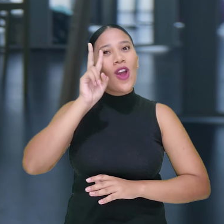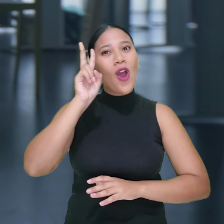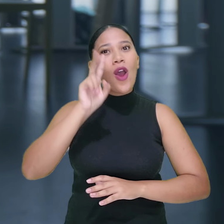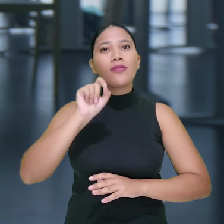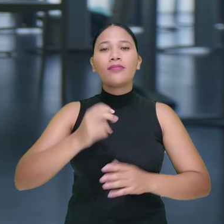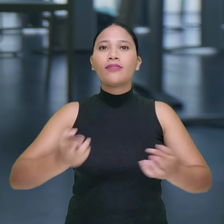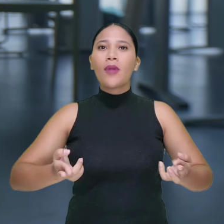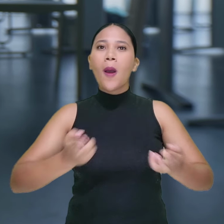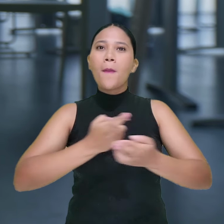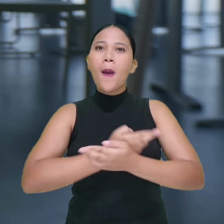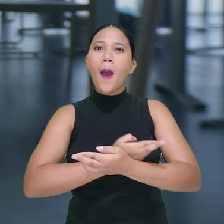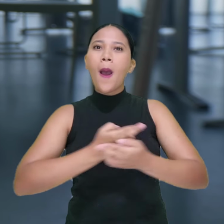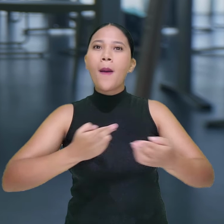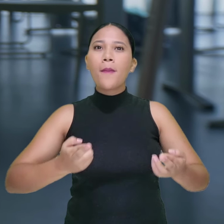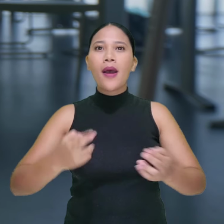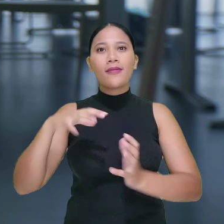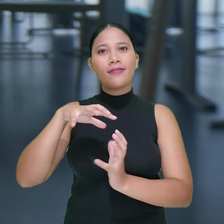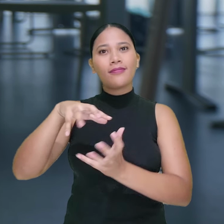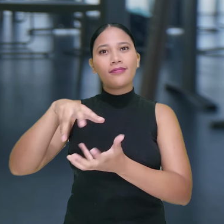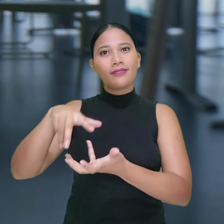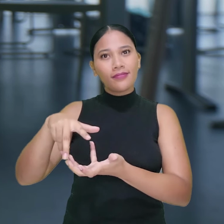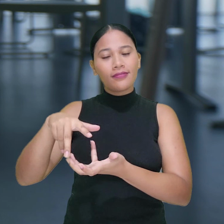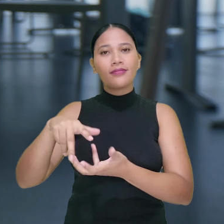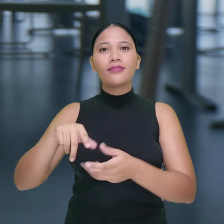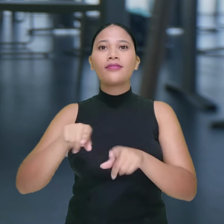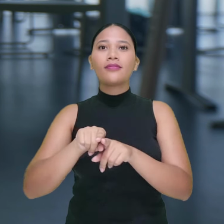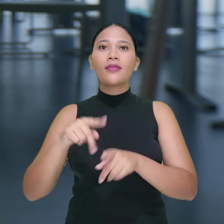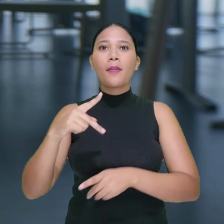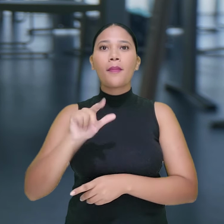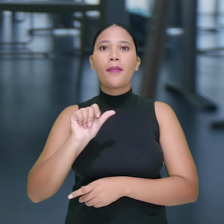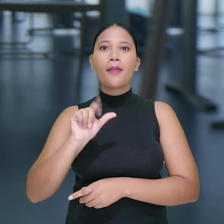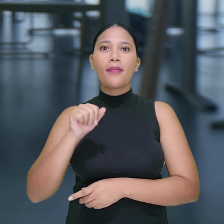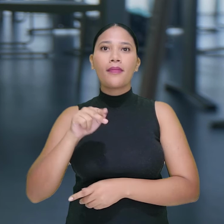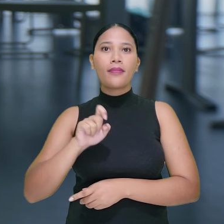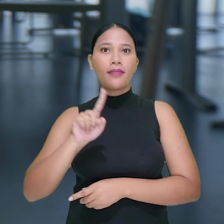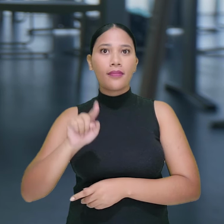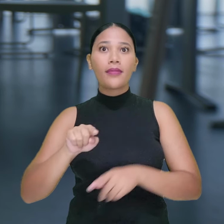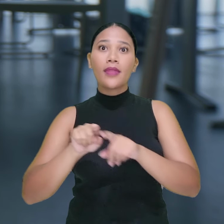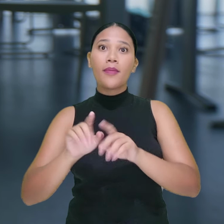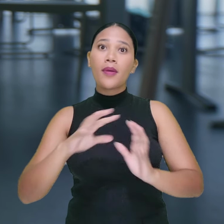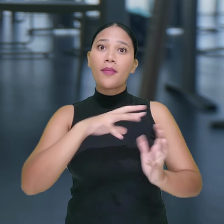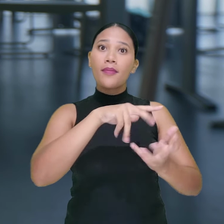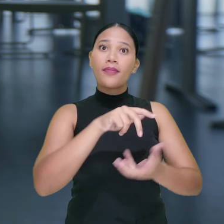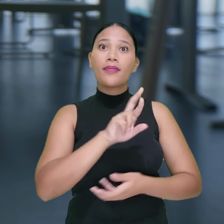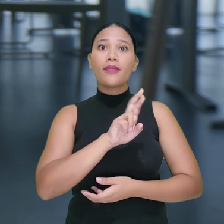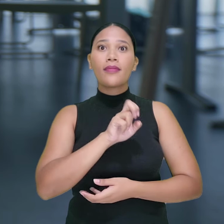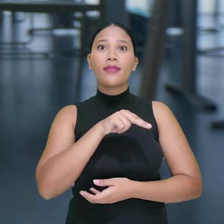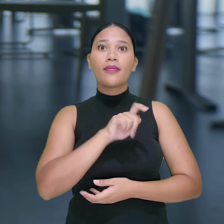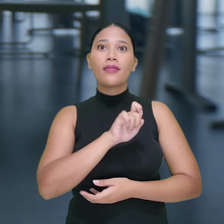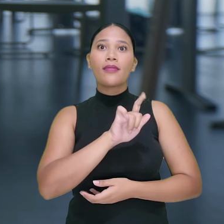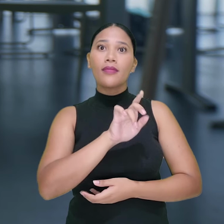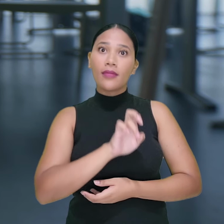Revenguer conta a história de uma relação. De uma relação entre um planeta chamado Planer e um planeta que se